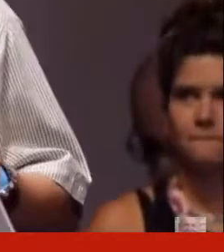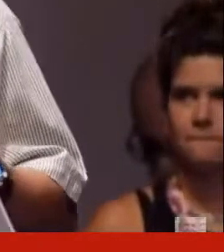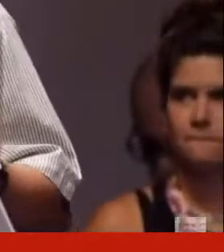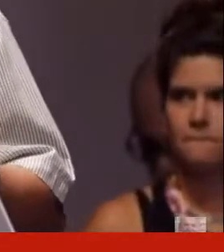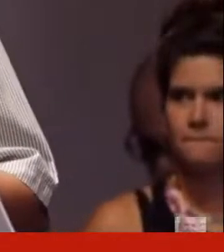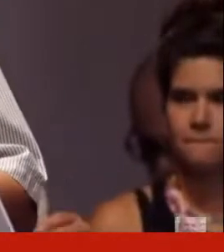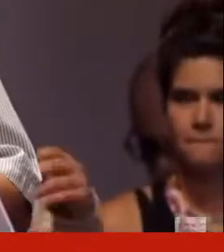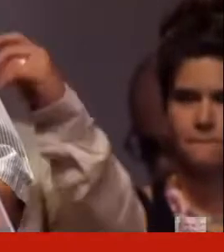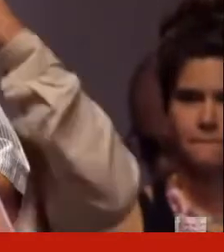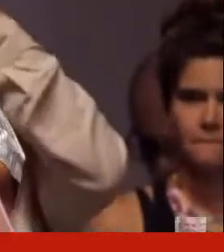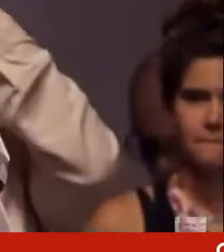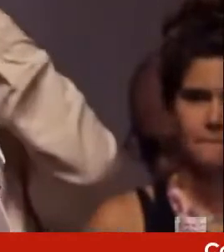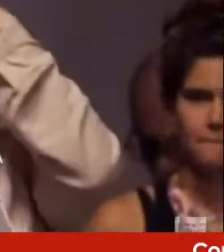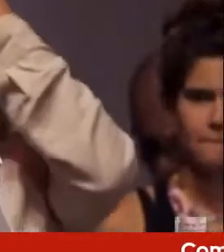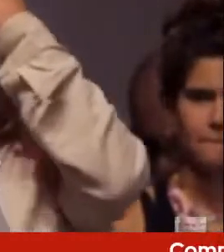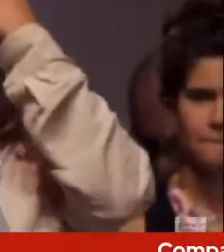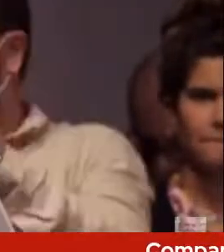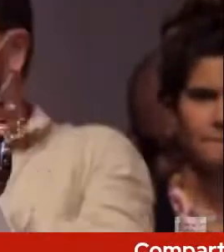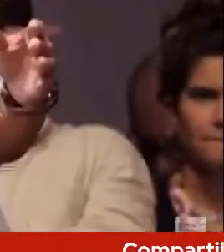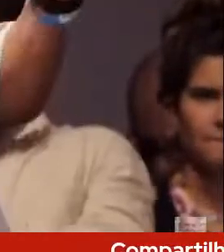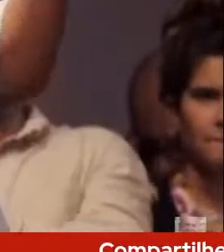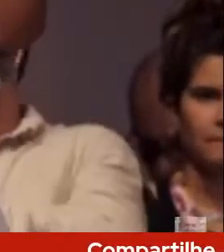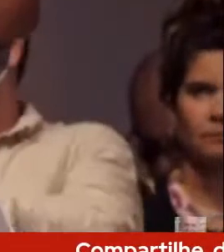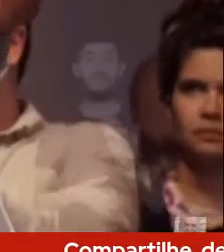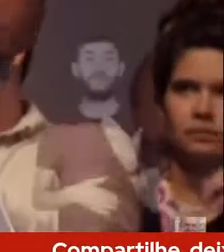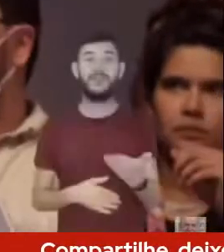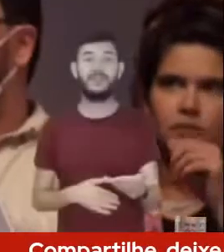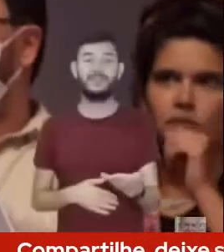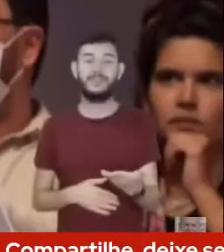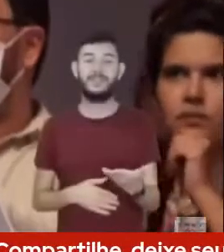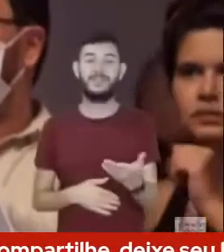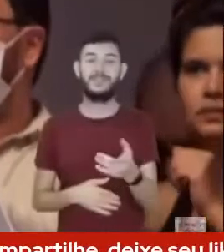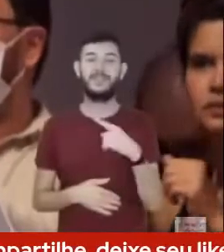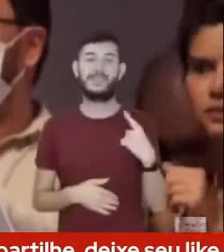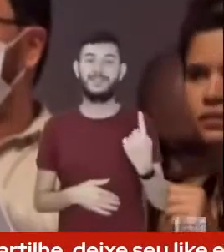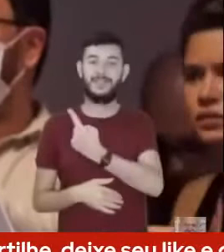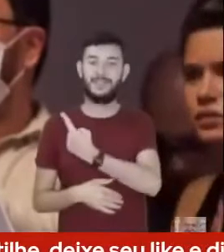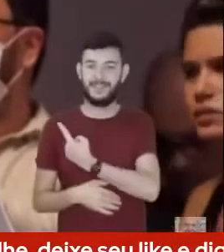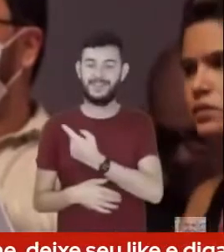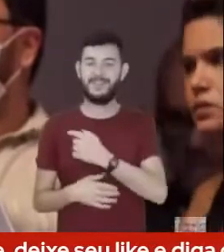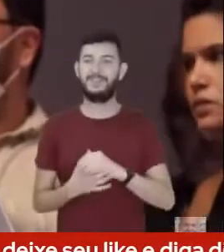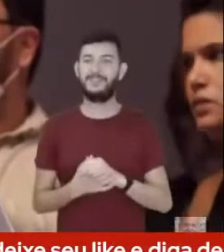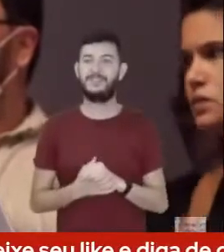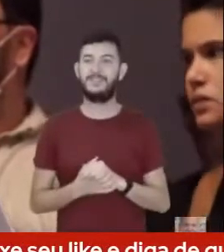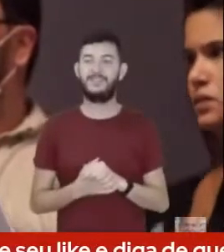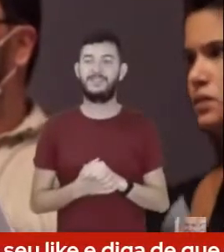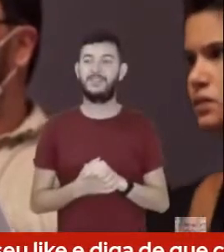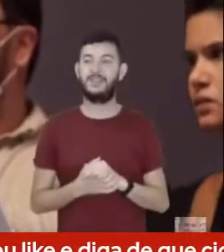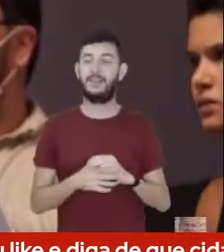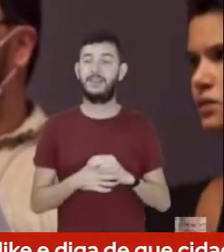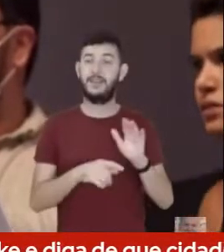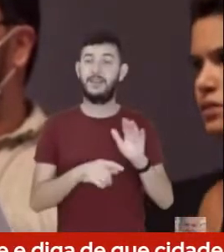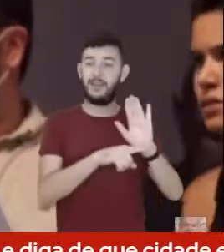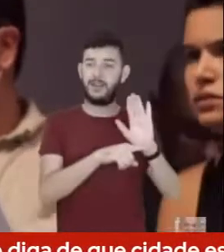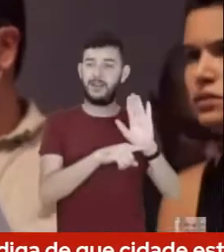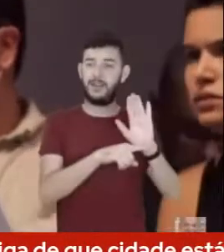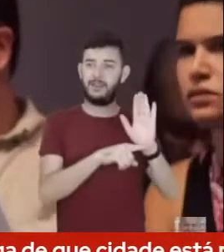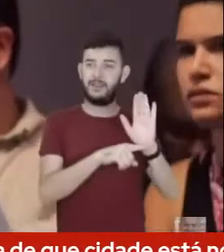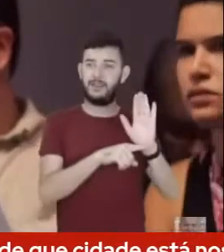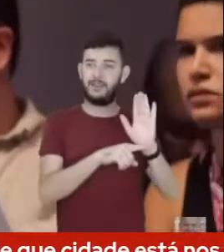Então, eu queria pedir agora para que nós possamos passar o vídeo e dar início ao nosso